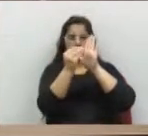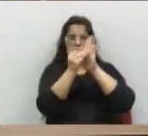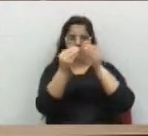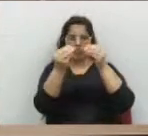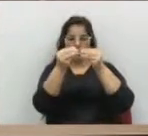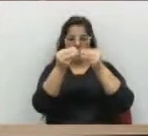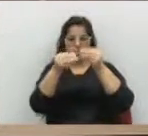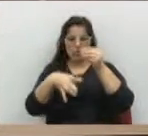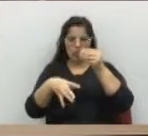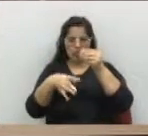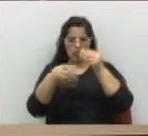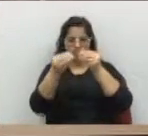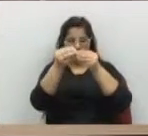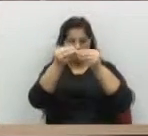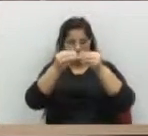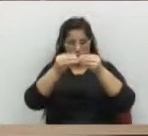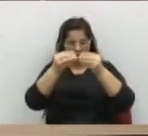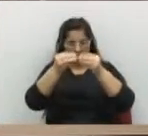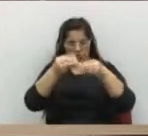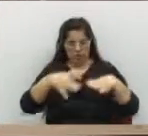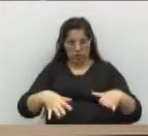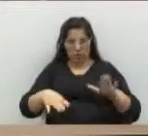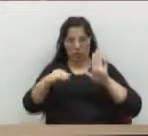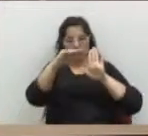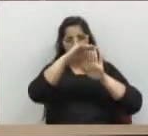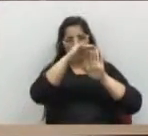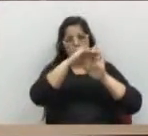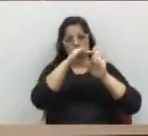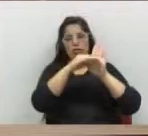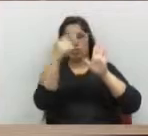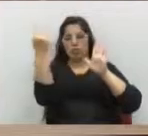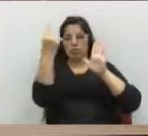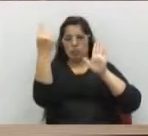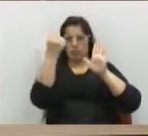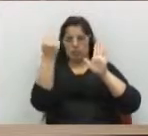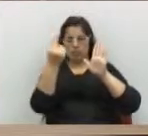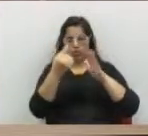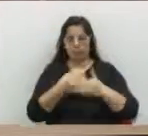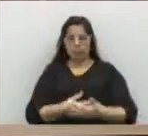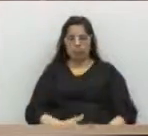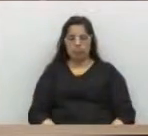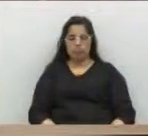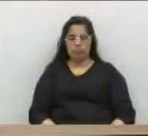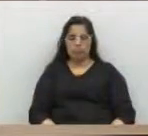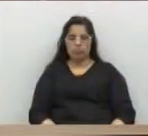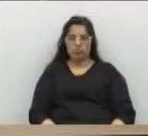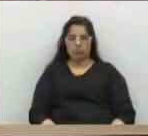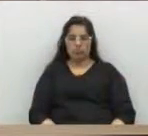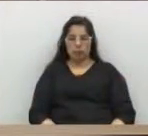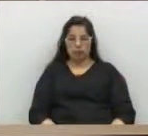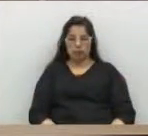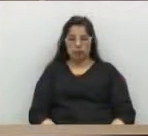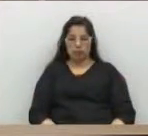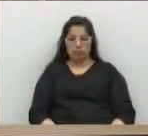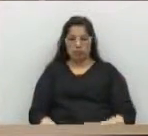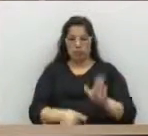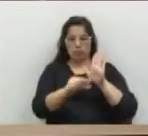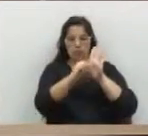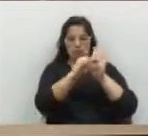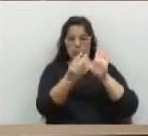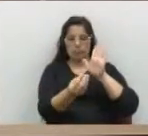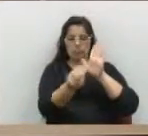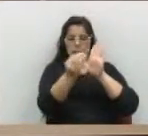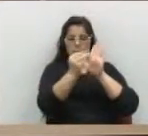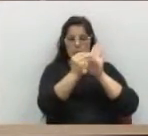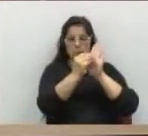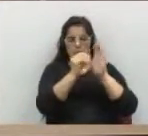item 1 da pauta, aliás, o item 1º. Encaminhe-se às comissões. Emenda